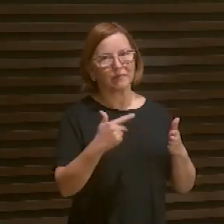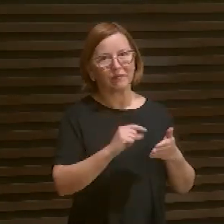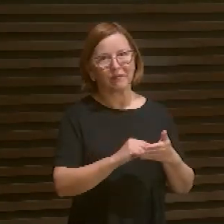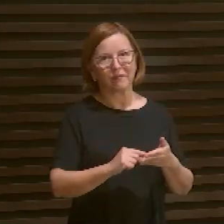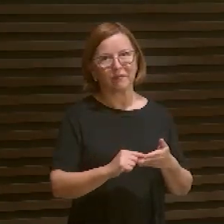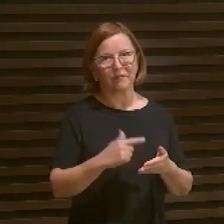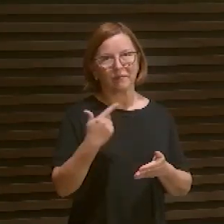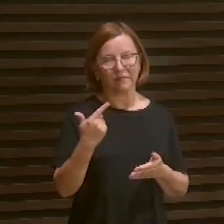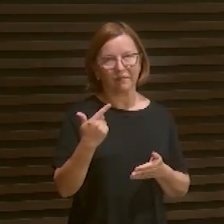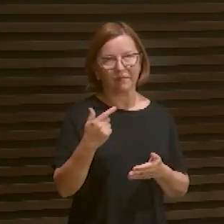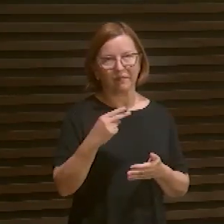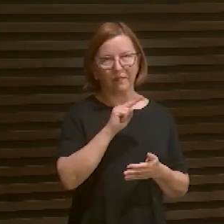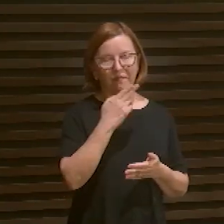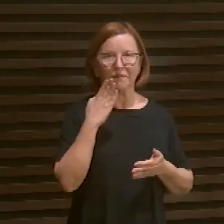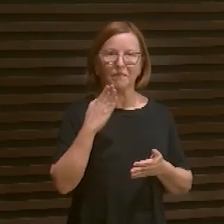versículo 2 de Hebreus.